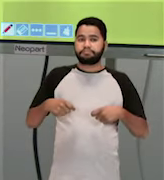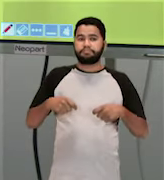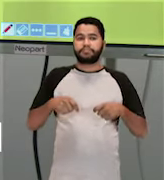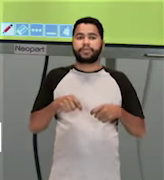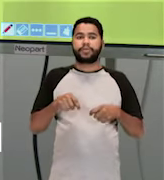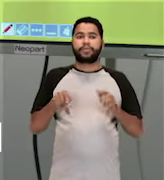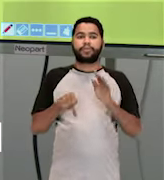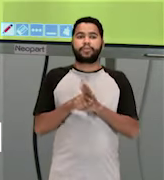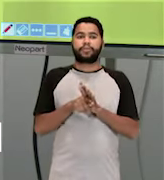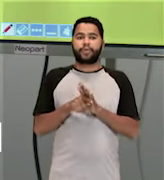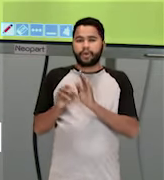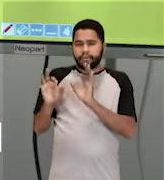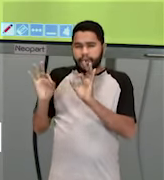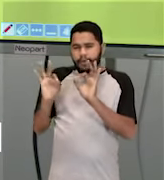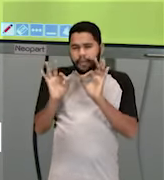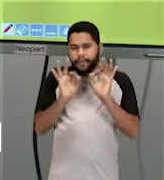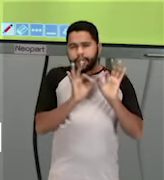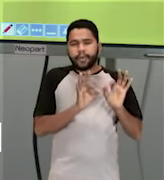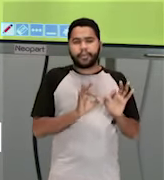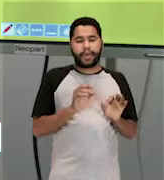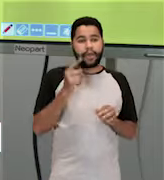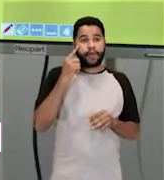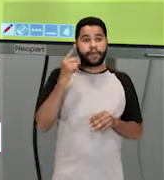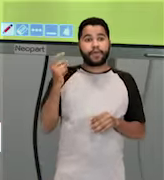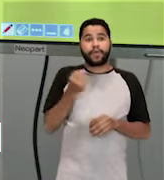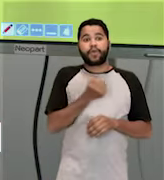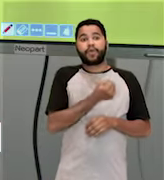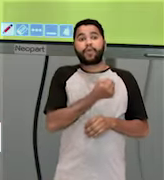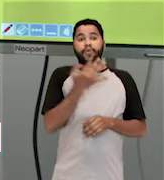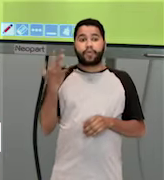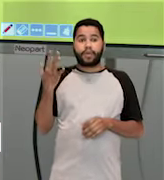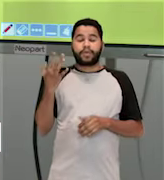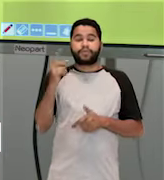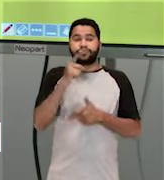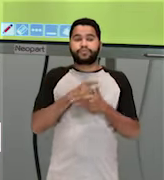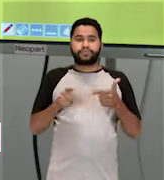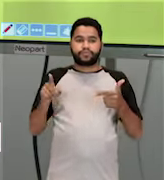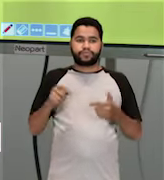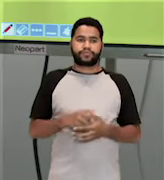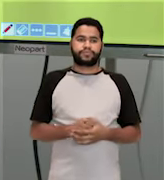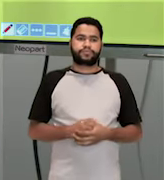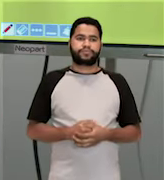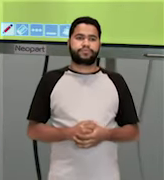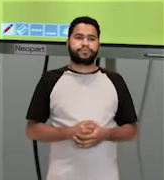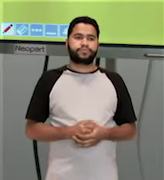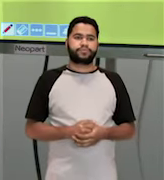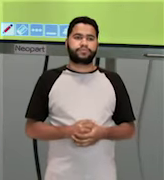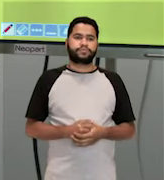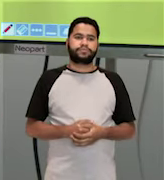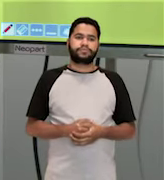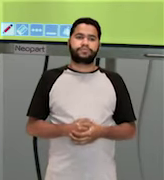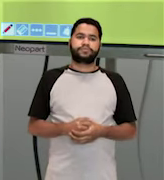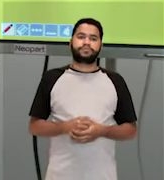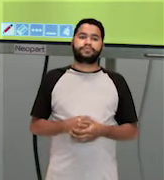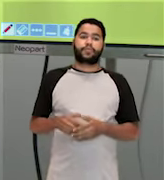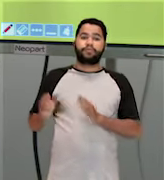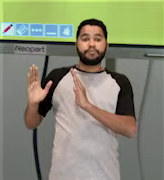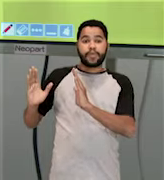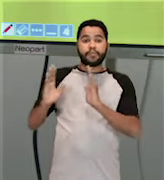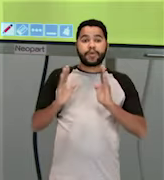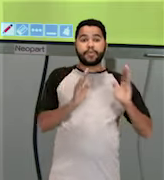fração na posição correta. Vamos ver em quantos pedaços foi dividido todo? 1, 2, 3, 4,